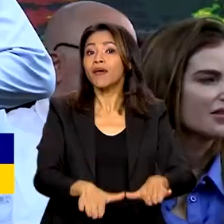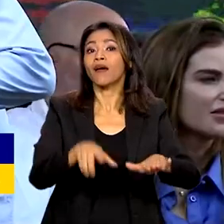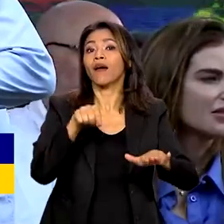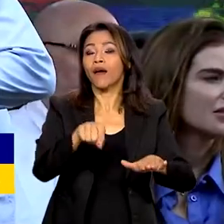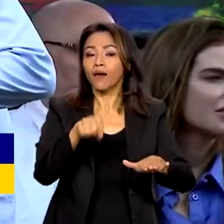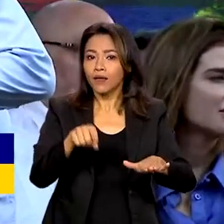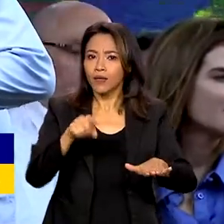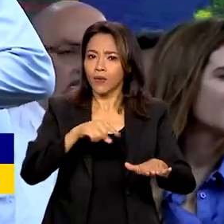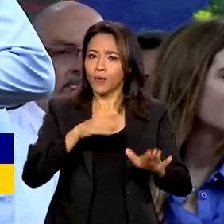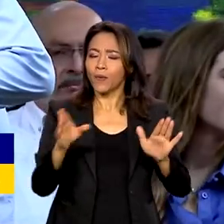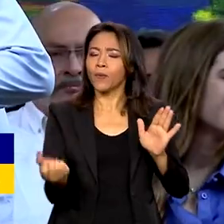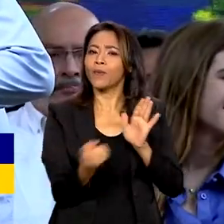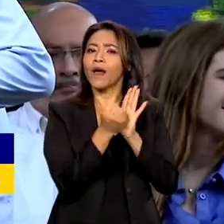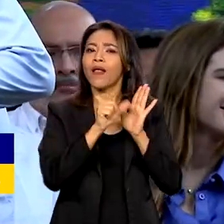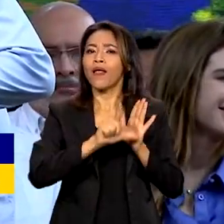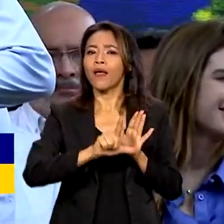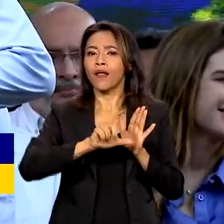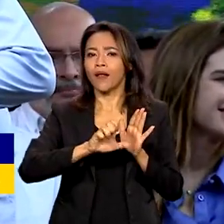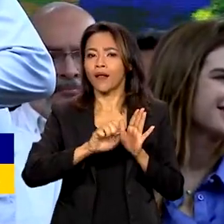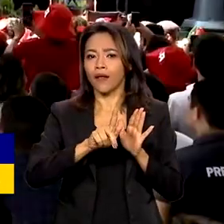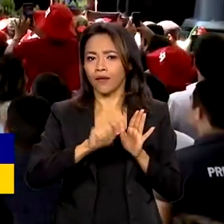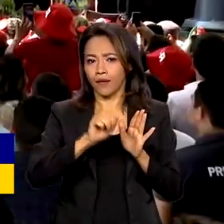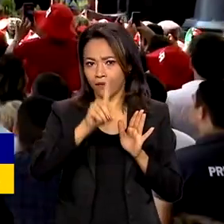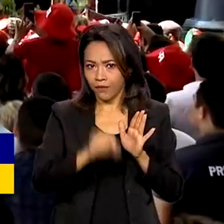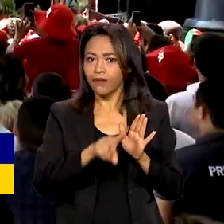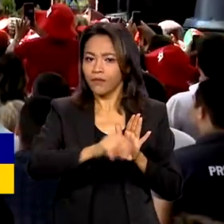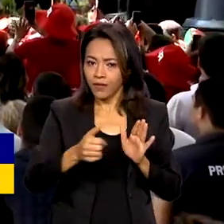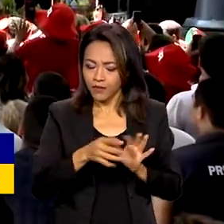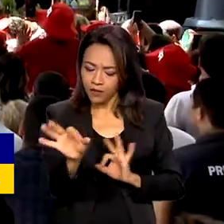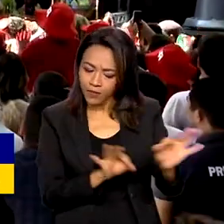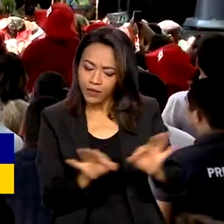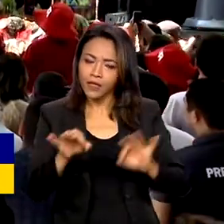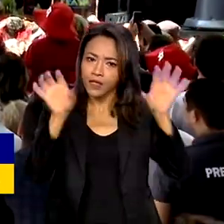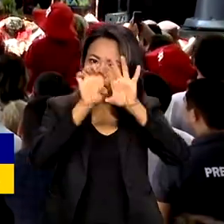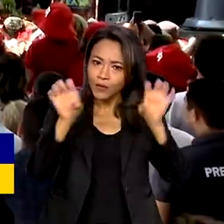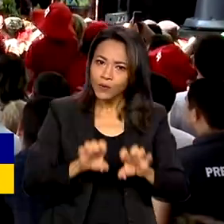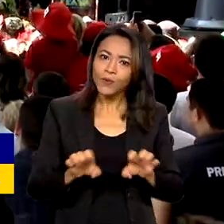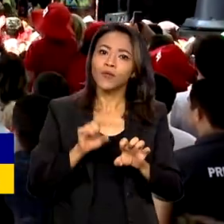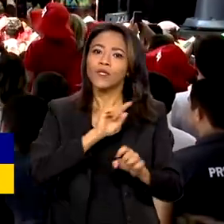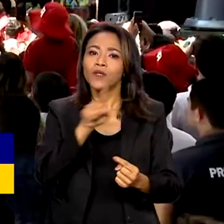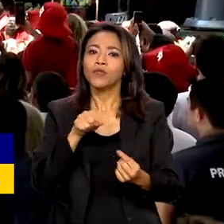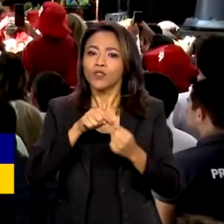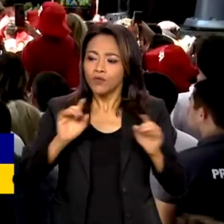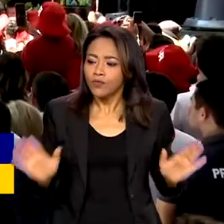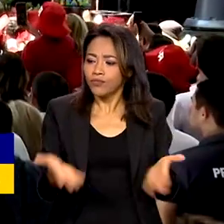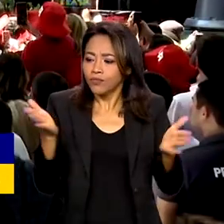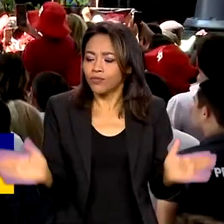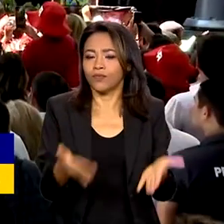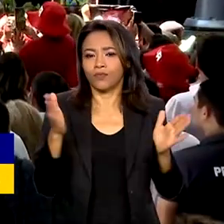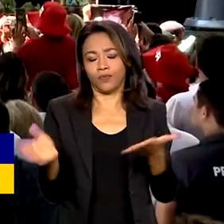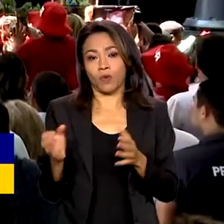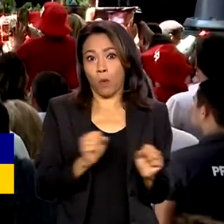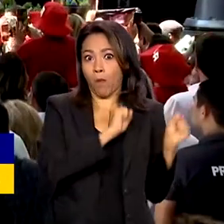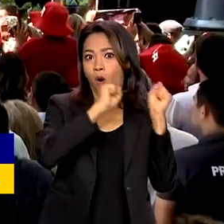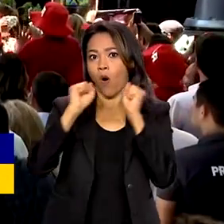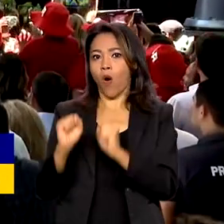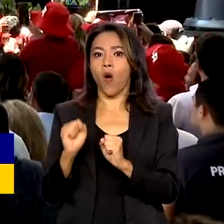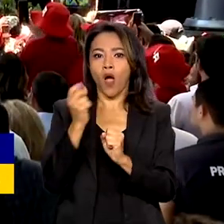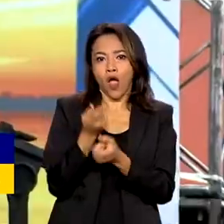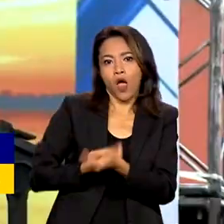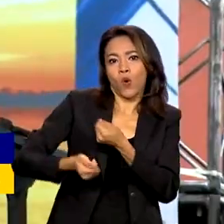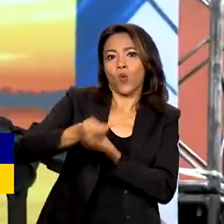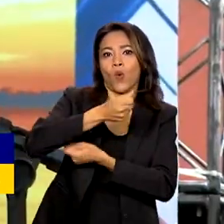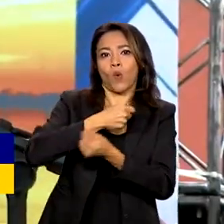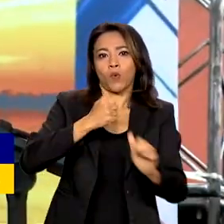isso serão realizadas obras de infraestrutura e ações para fomentar o potencial econômico, cultural e